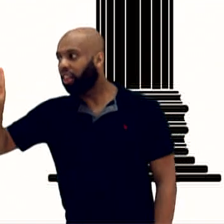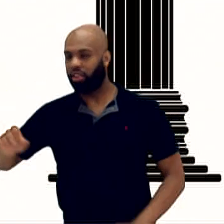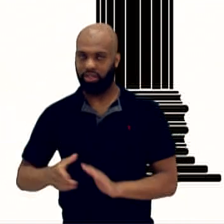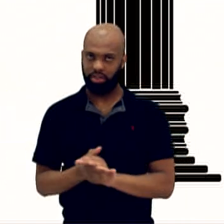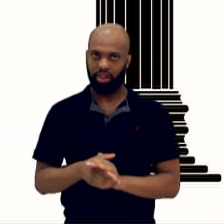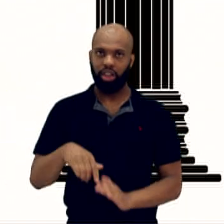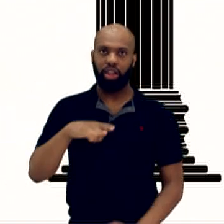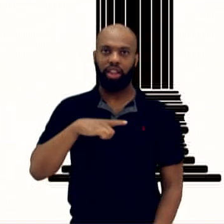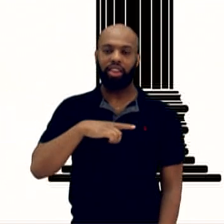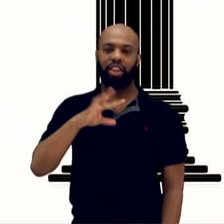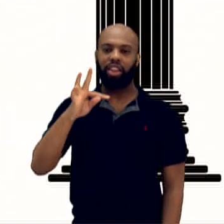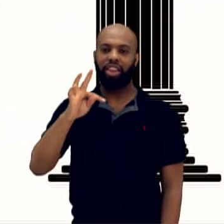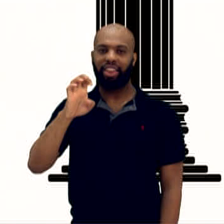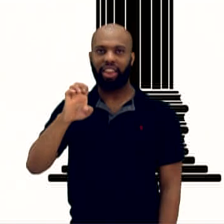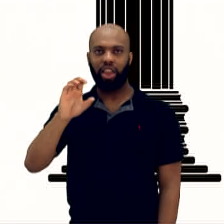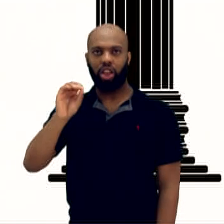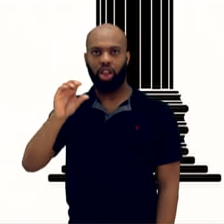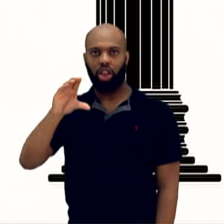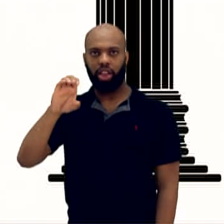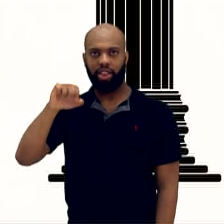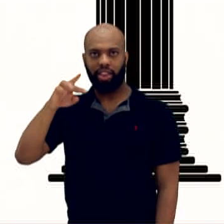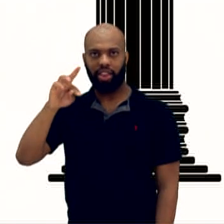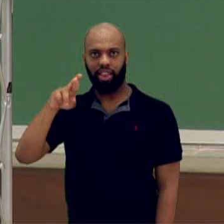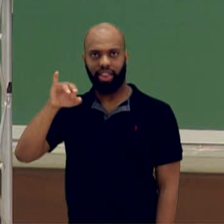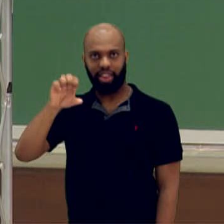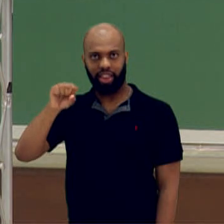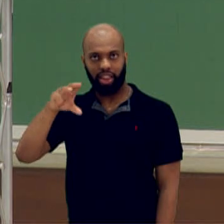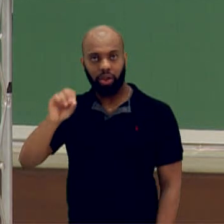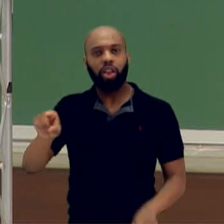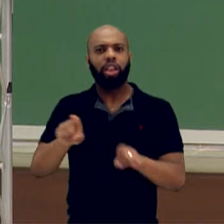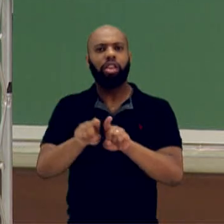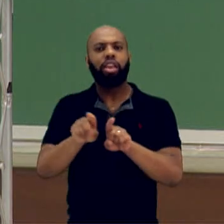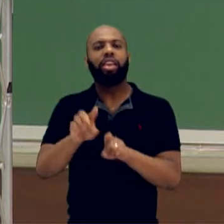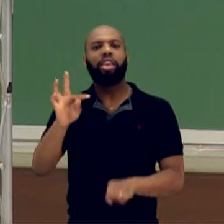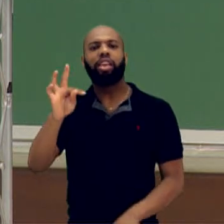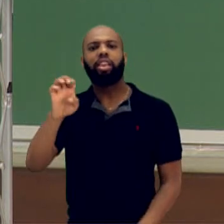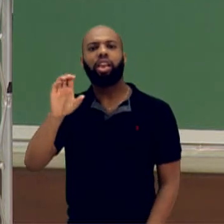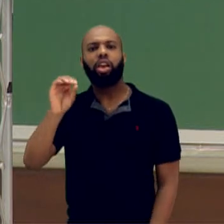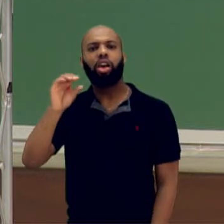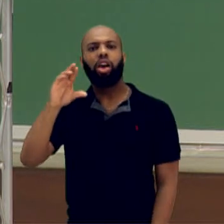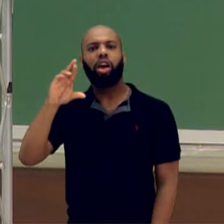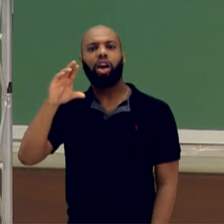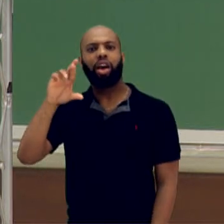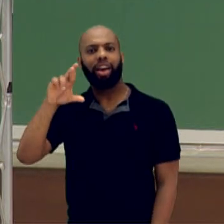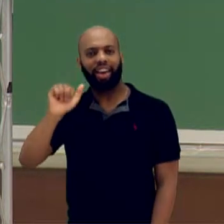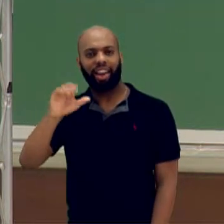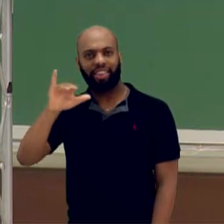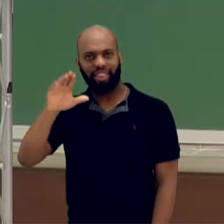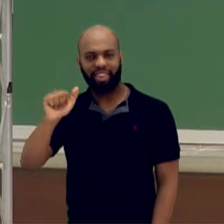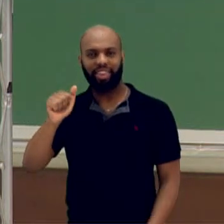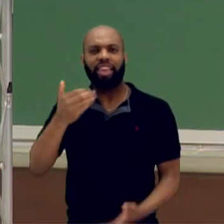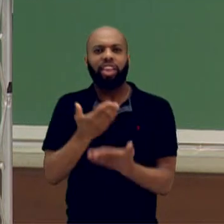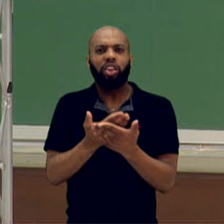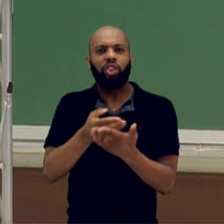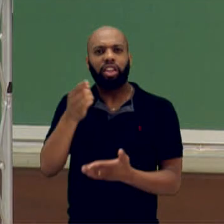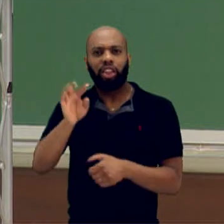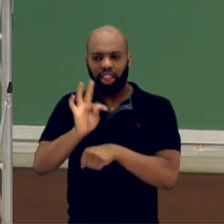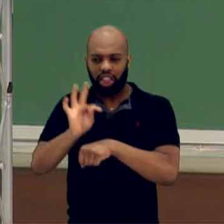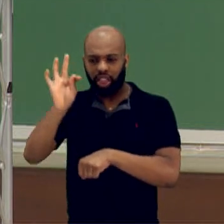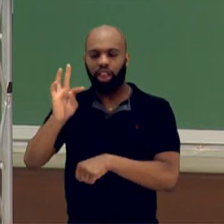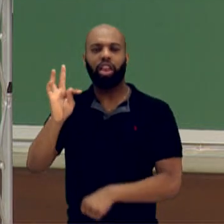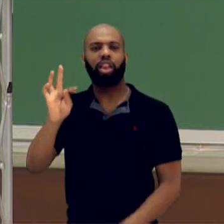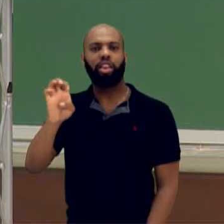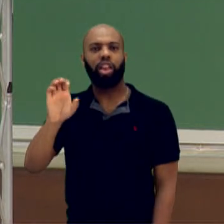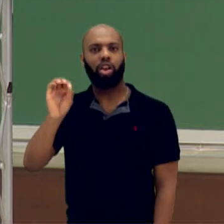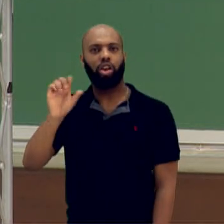exemplo, teocentrismo, né? Teocracia, ou por exemplo, o estudo de Deus, né? Teologia,